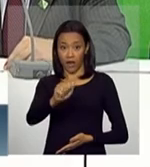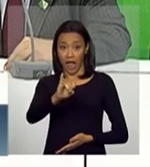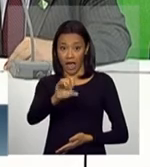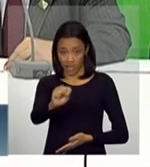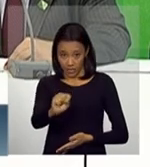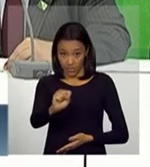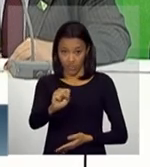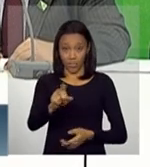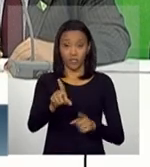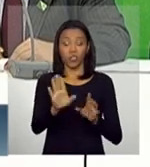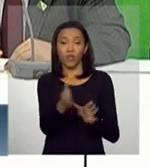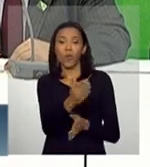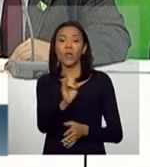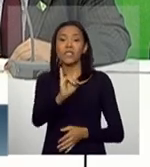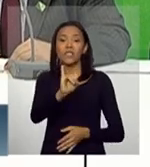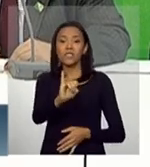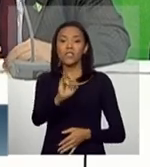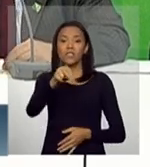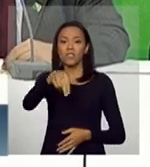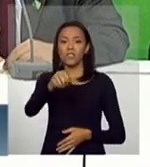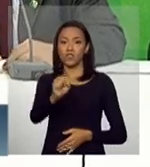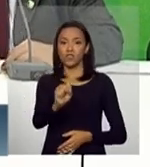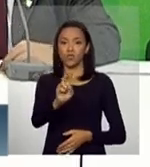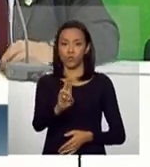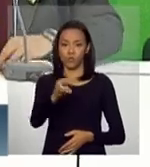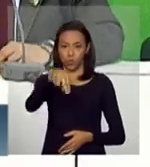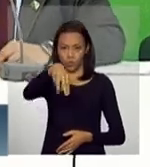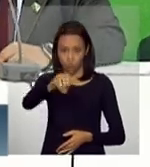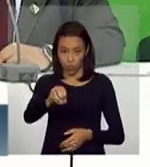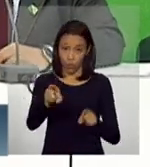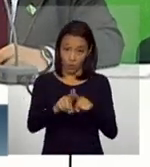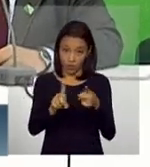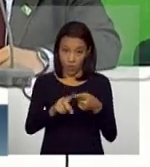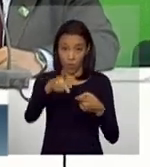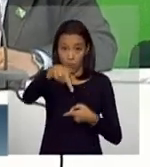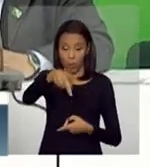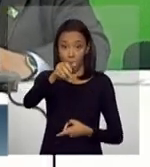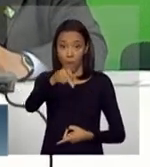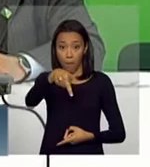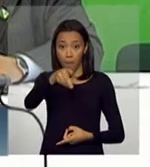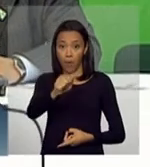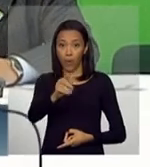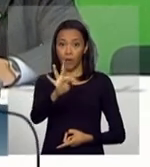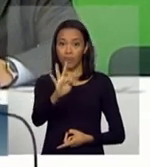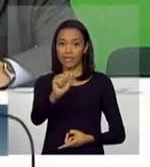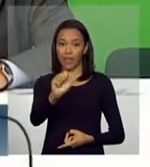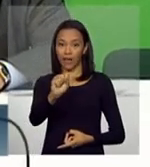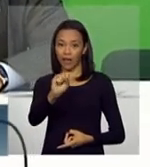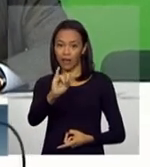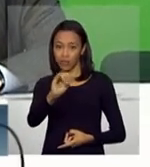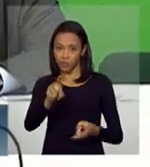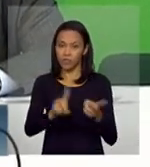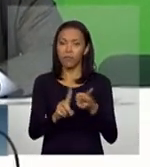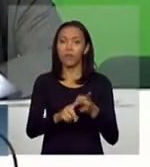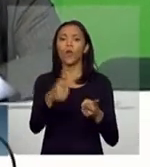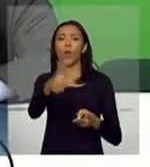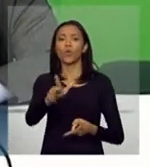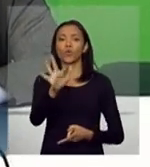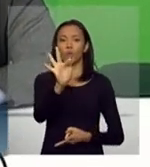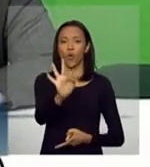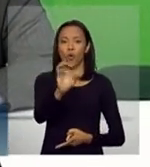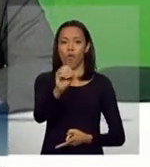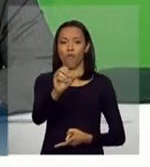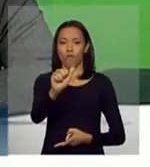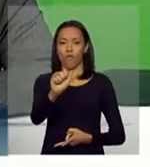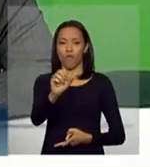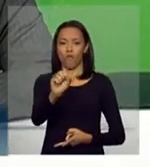agricultura, no caso dos fertilizantes potássio e fosfáticos, eles seguirão as regras,